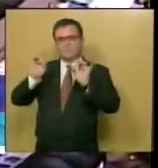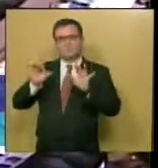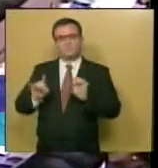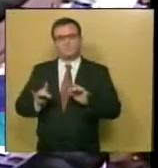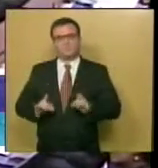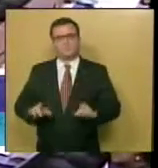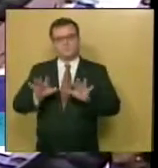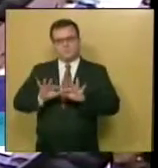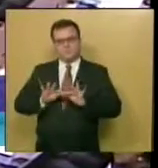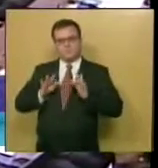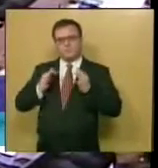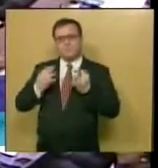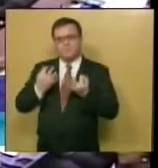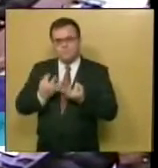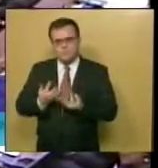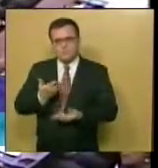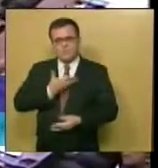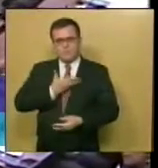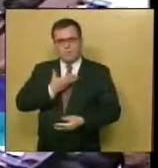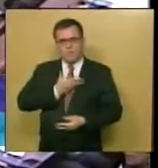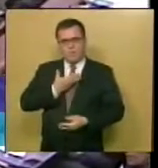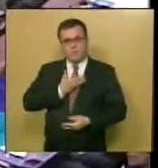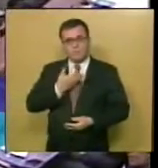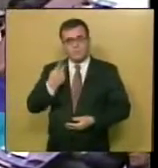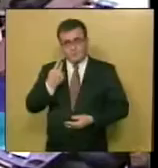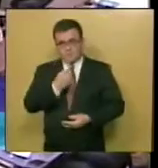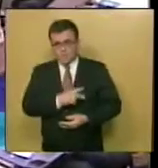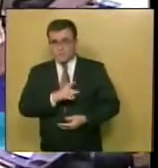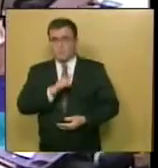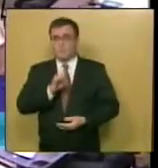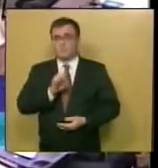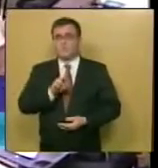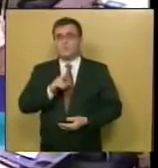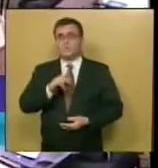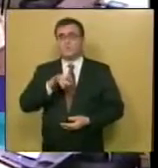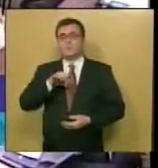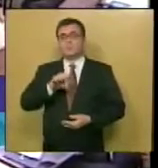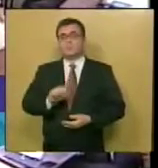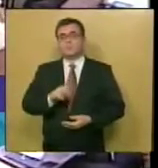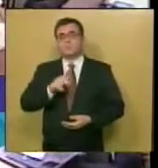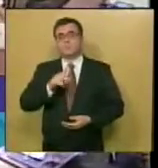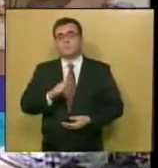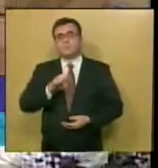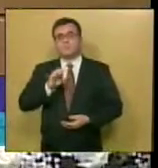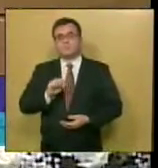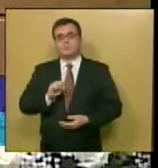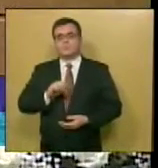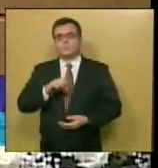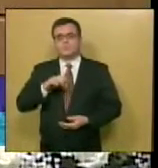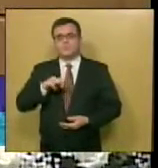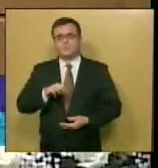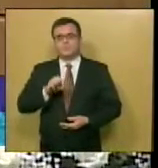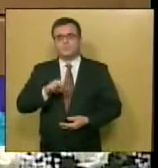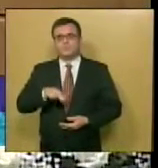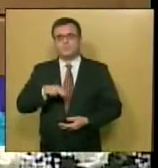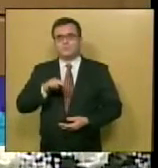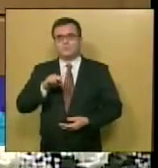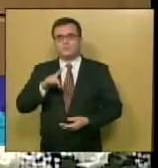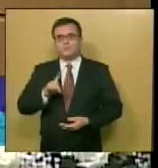aos familiares e amigos do grande homem, Euclides Paes Mendonça, que